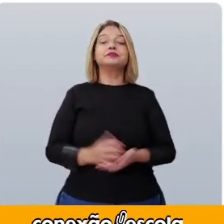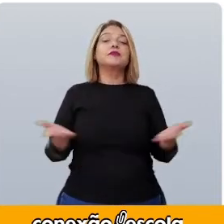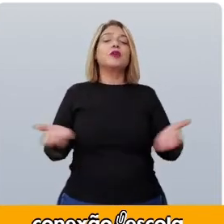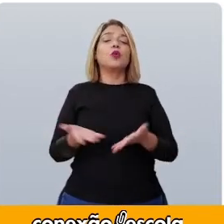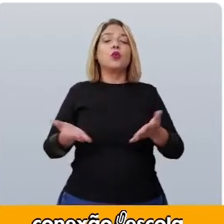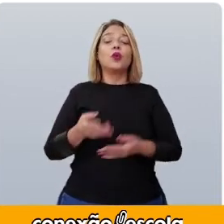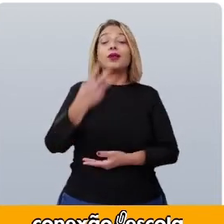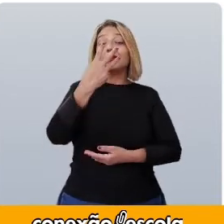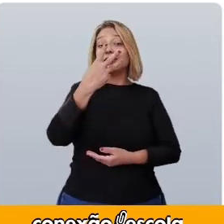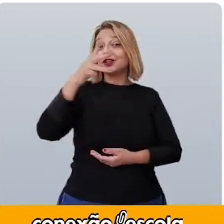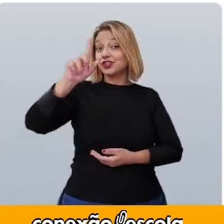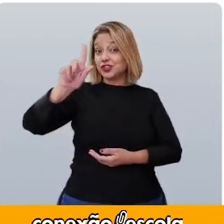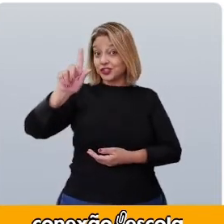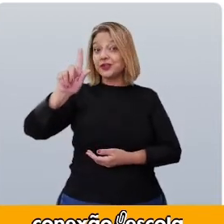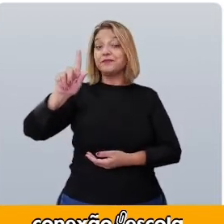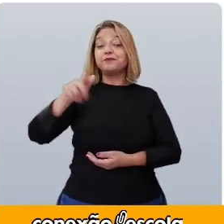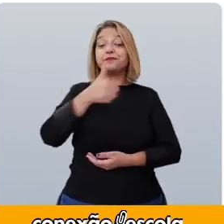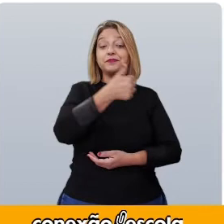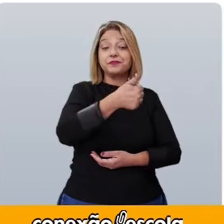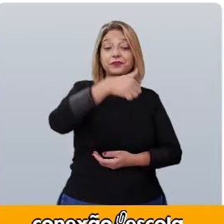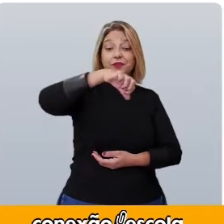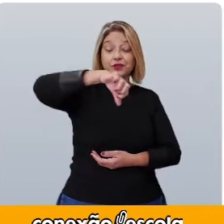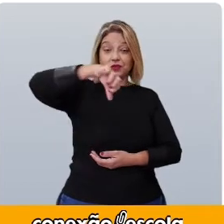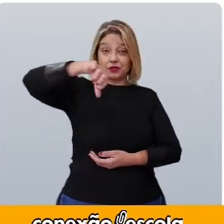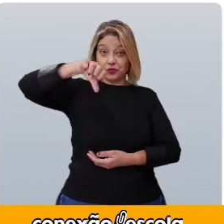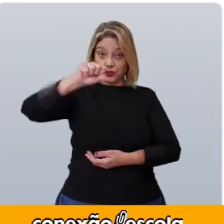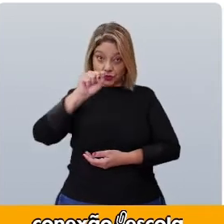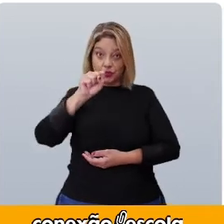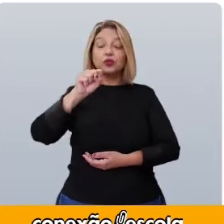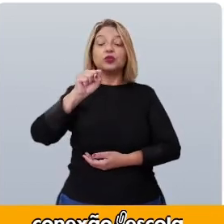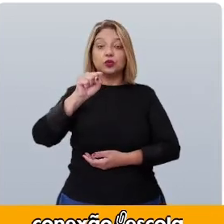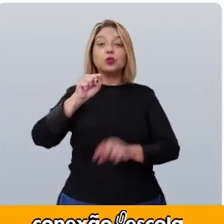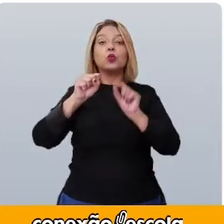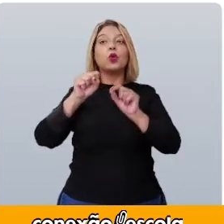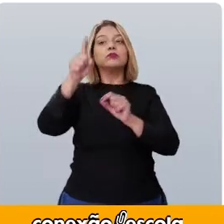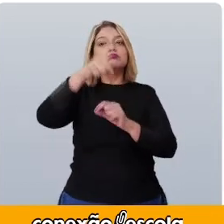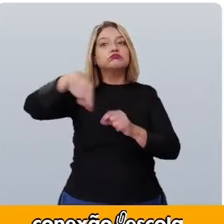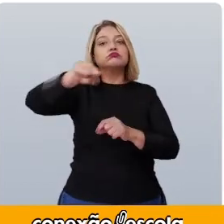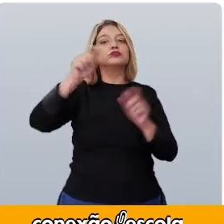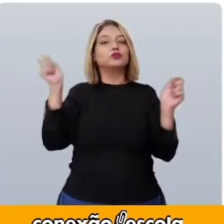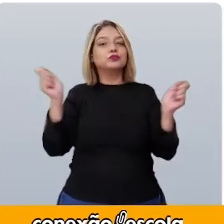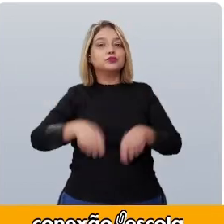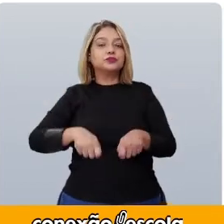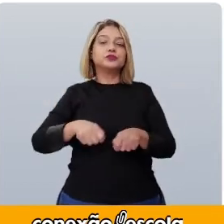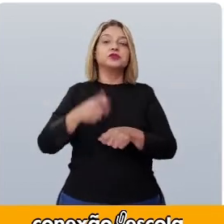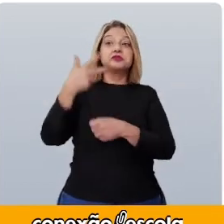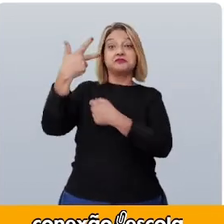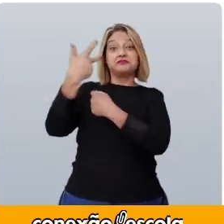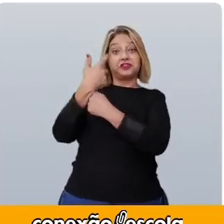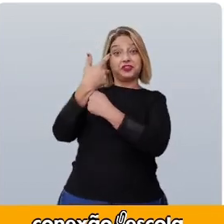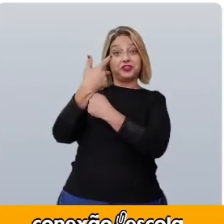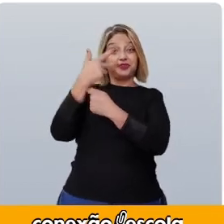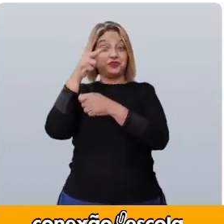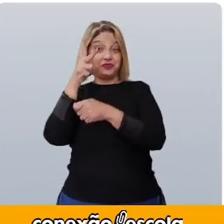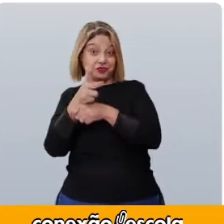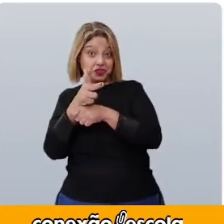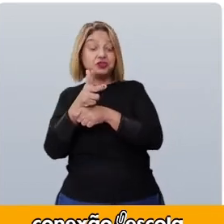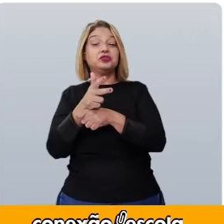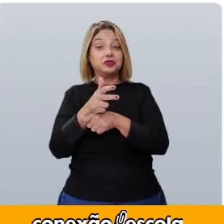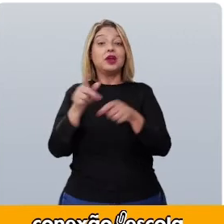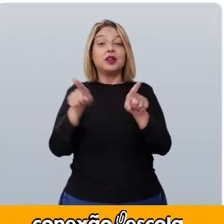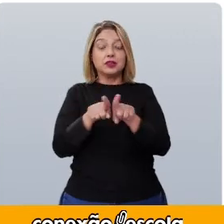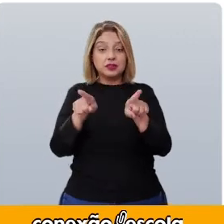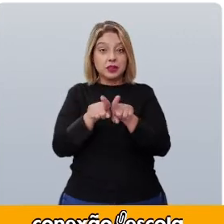3G, de 1998, permitiu que os usuários fizessem videochamadas e tivessem